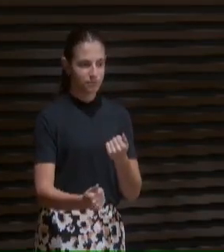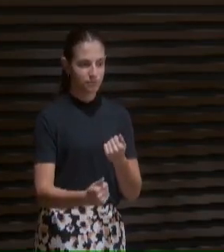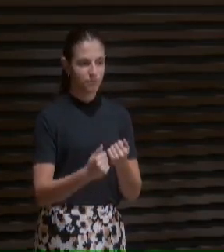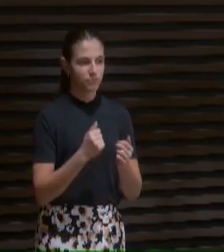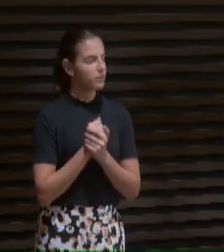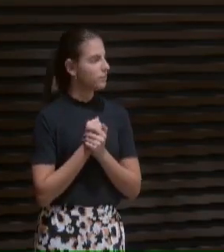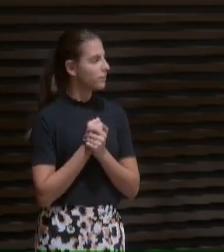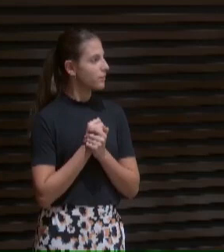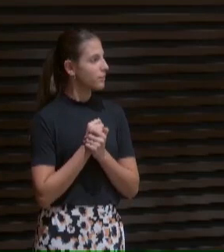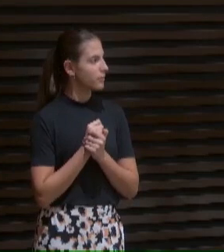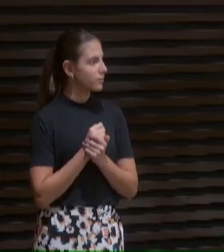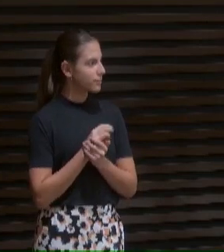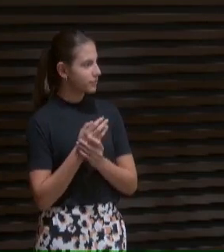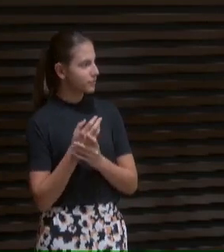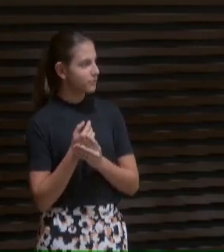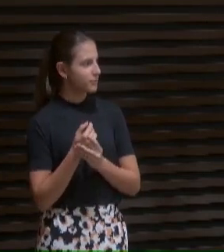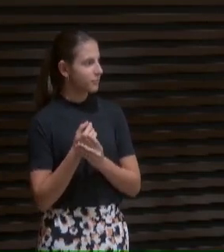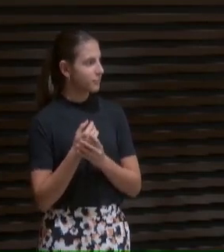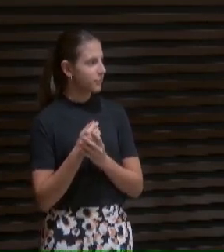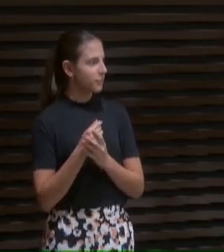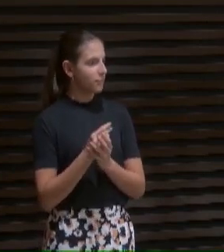Aqui no meu